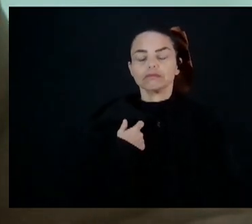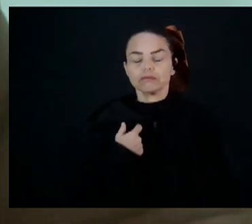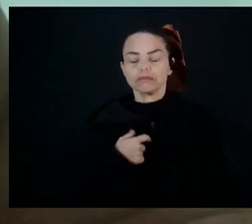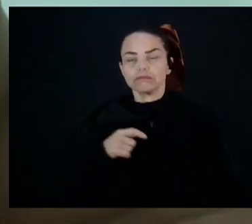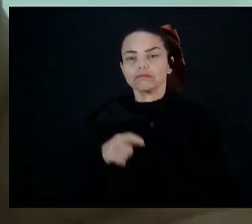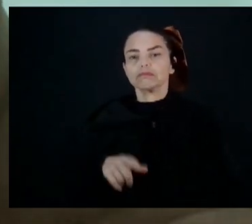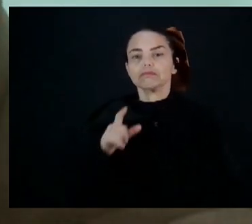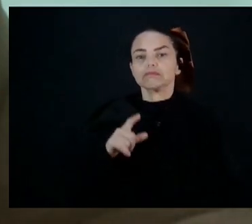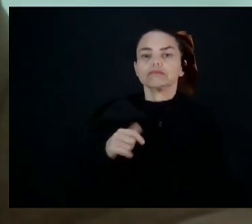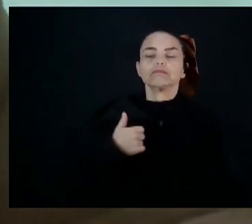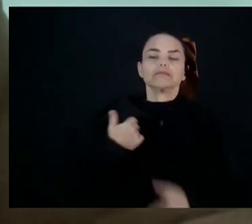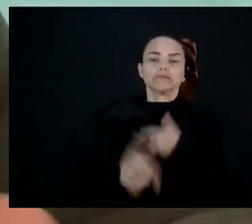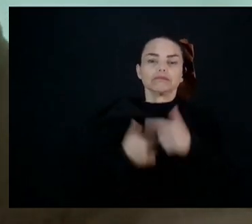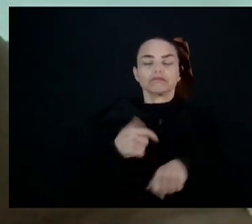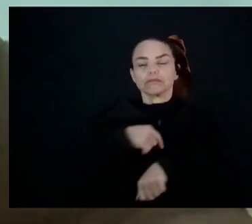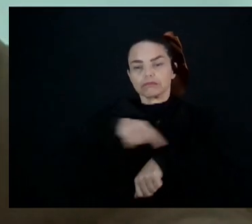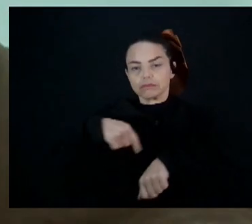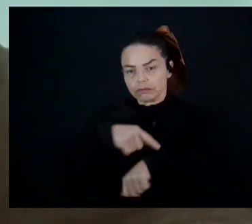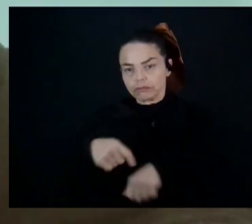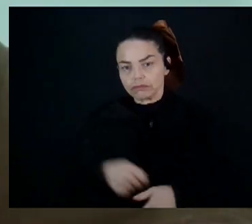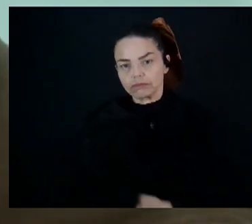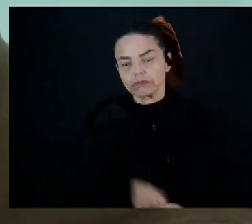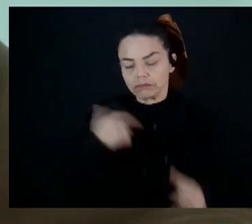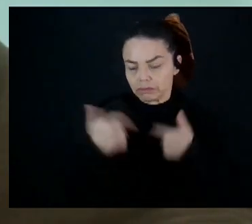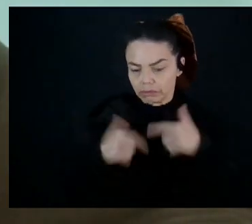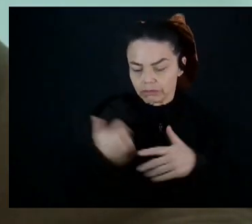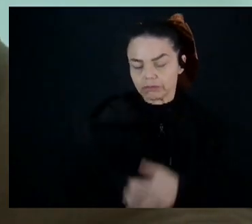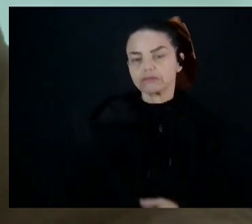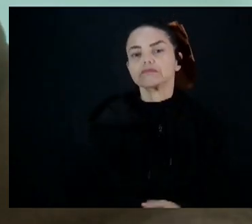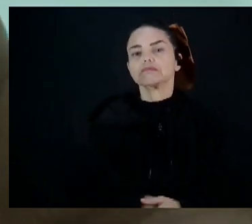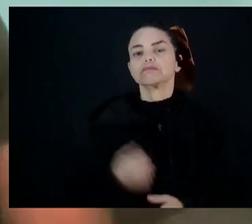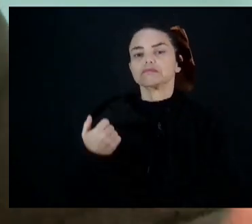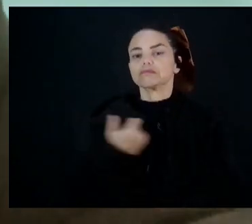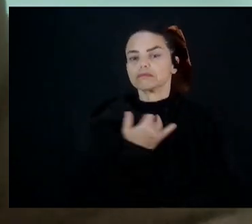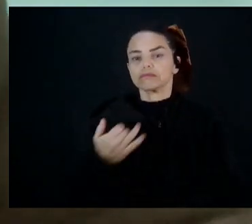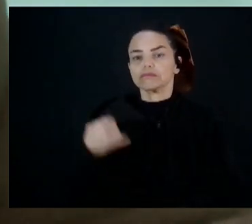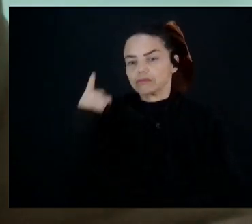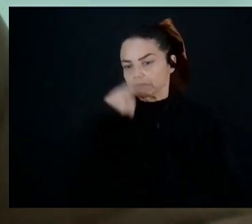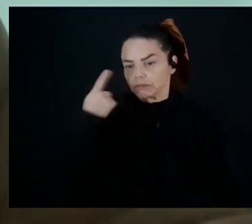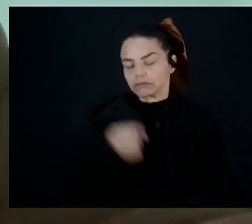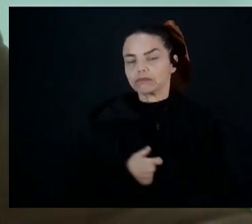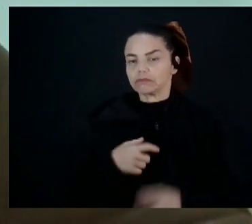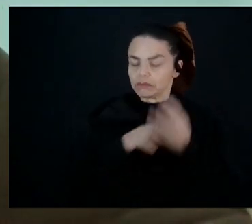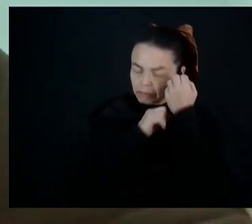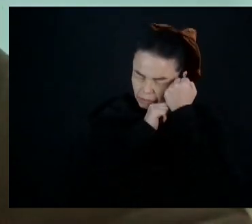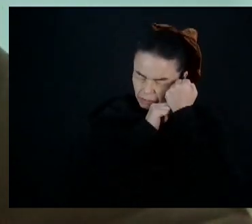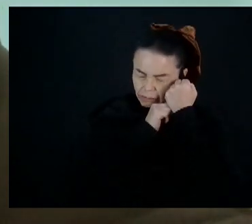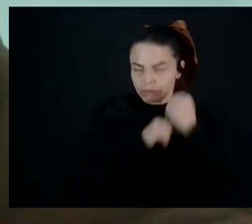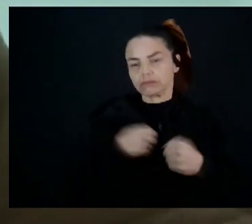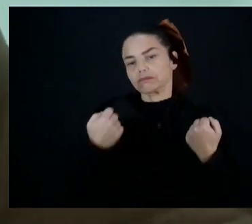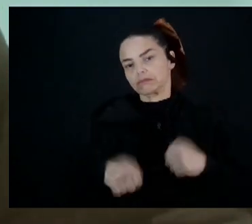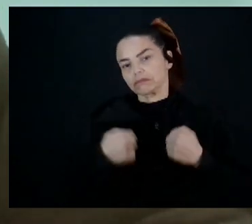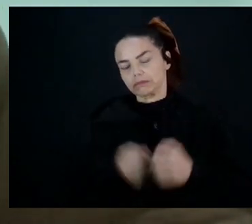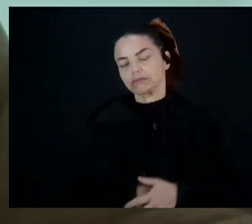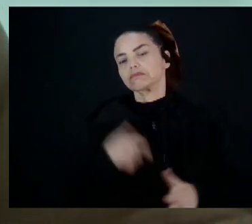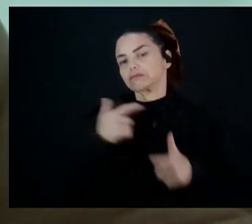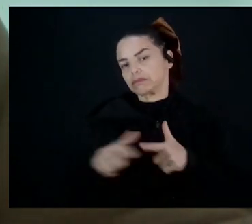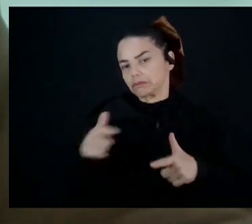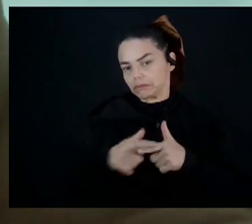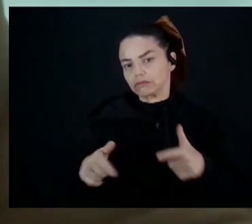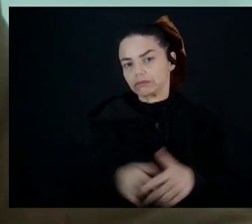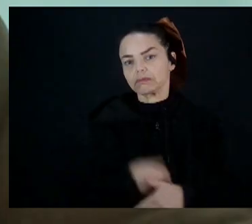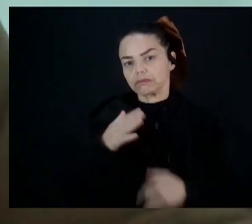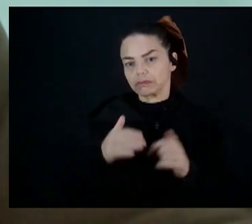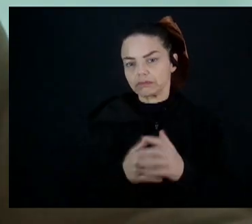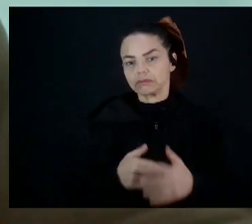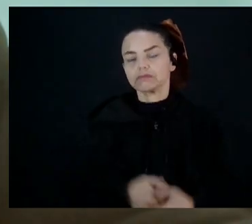número de horas que ele leva de trabalho e quantas horas ele tem a dormir. Mas não que necessariamente isso seja um problema para todo mundo. Mas